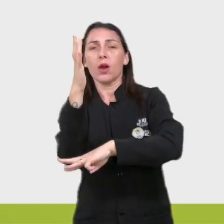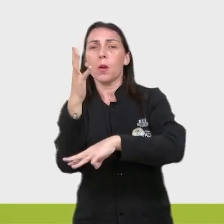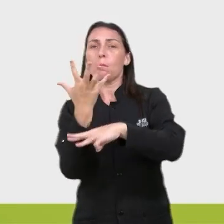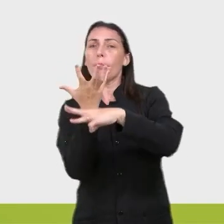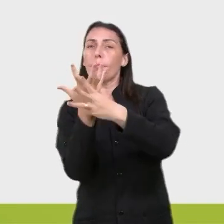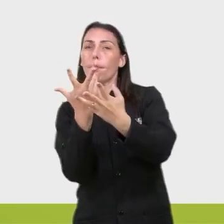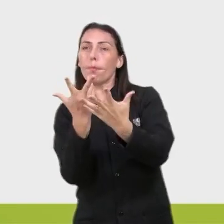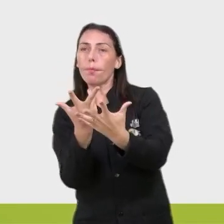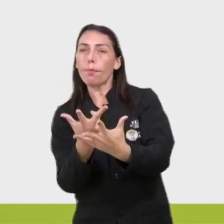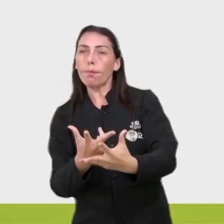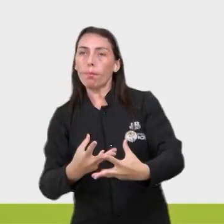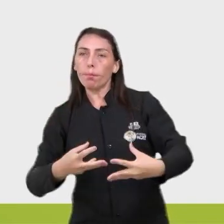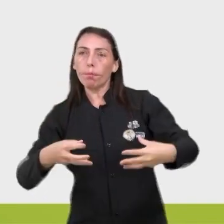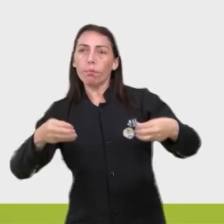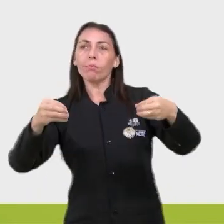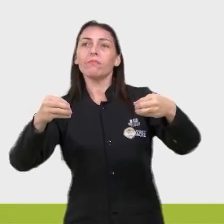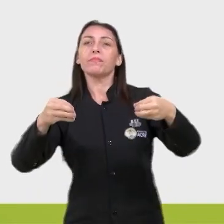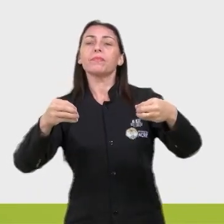seca, tá?